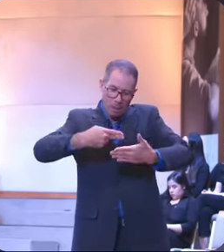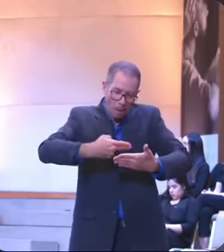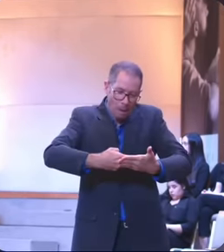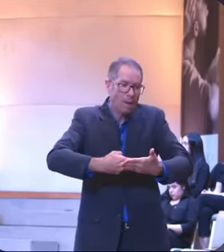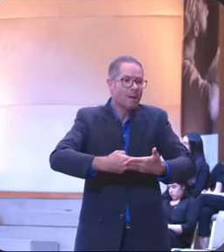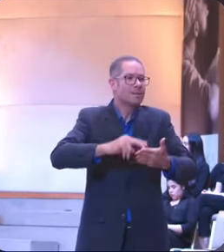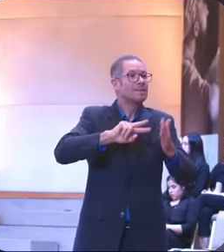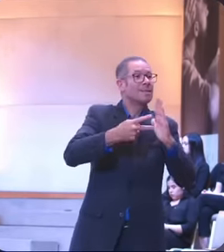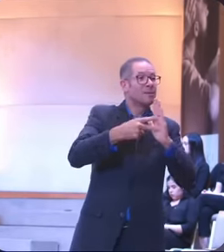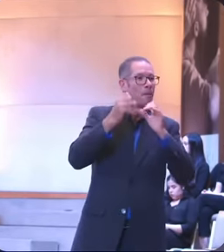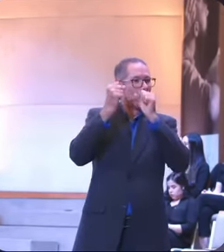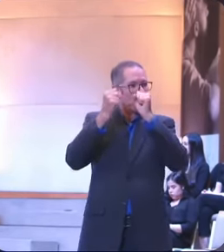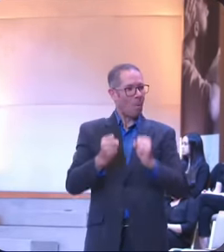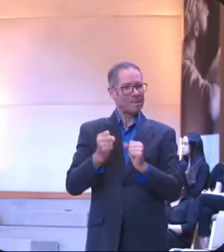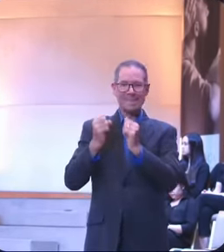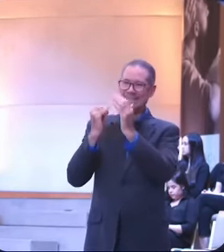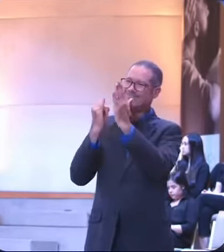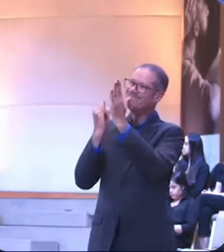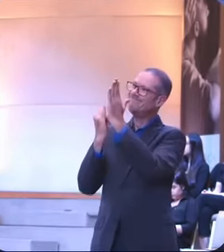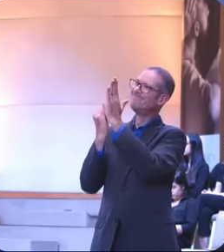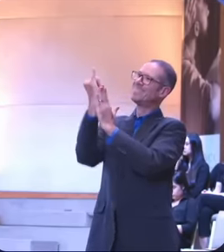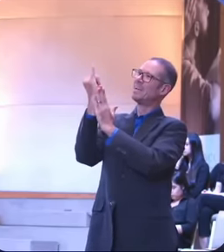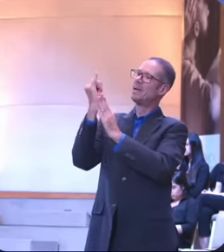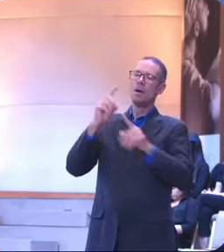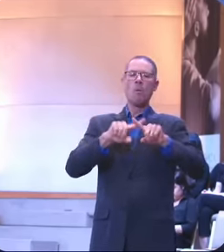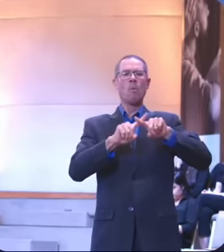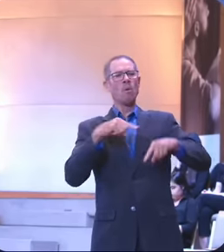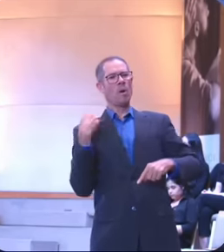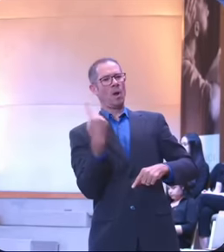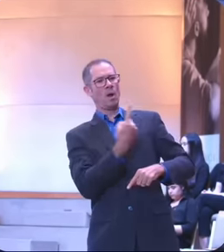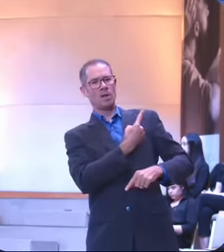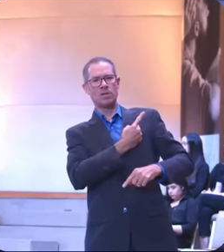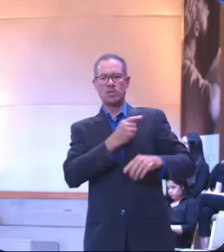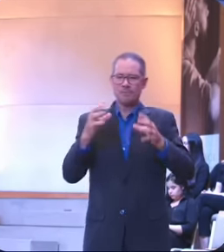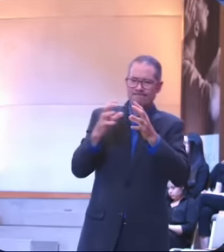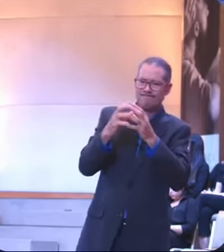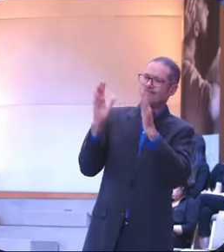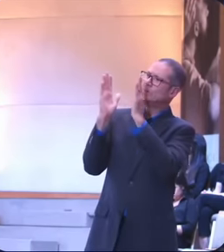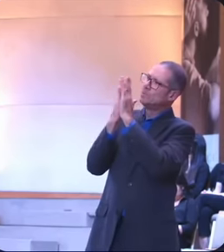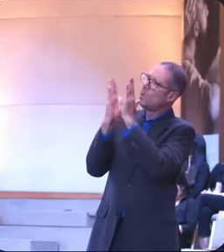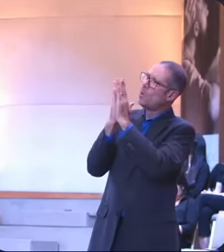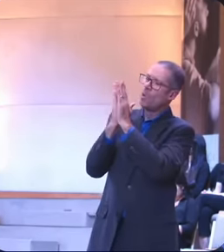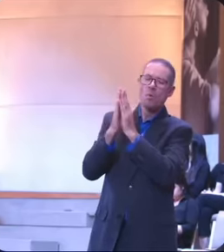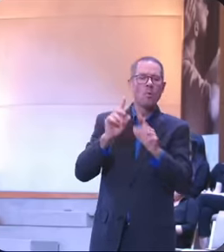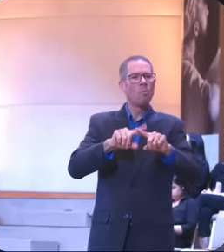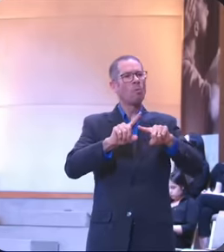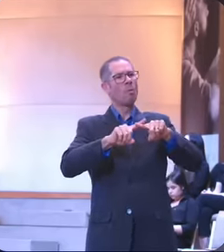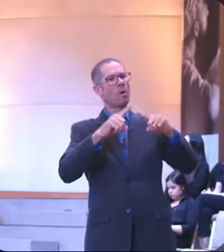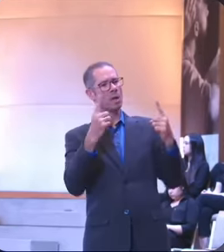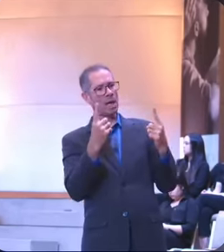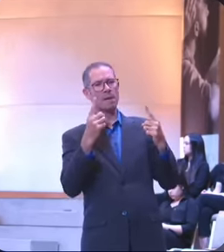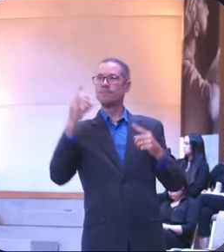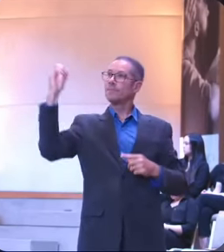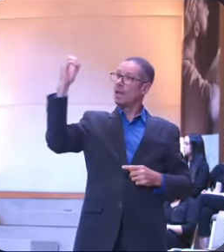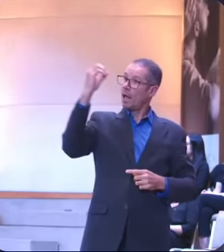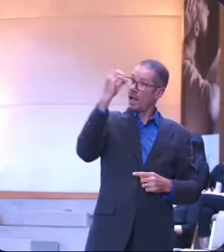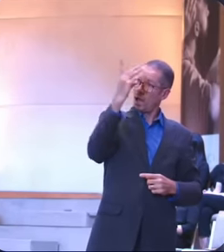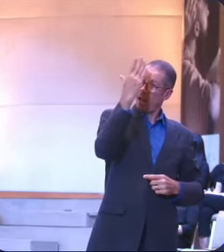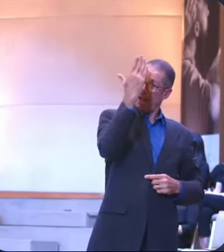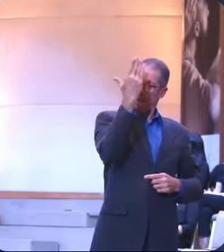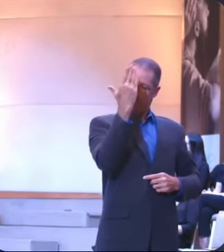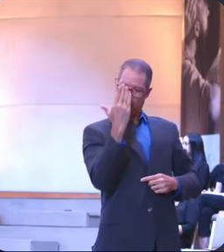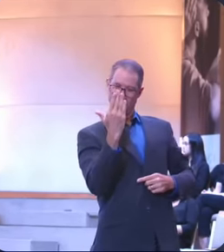Esse é o poder da intercessão. Por que que a gente está fazendo uma campanha de oração, queridos? Porque na presença